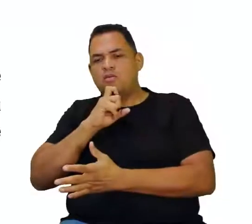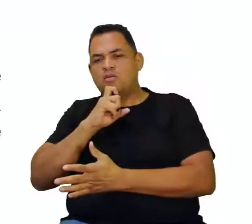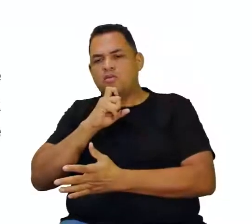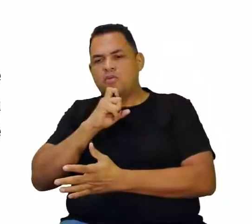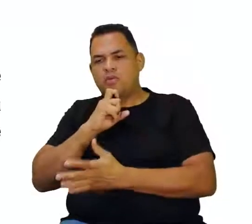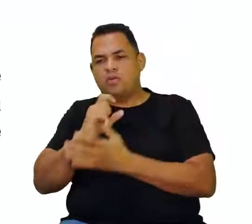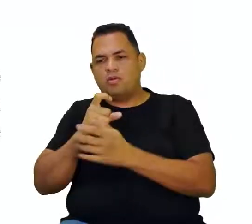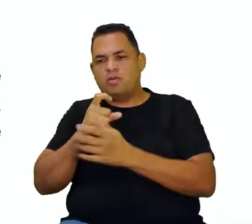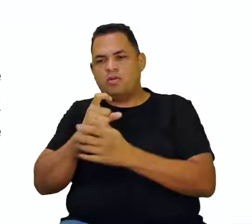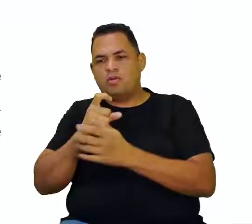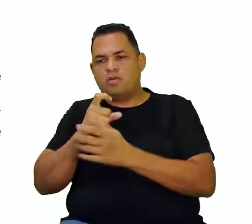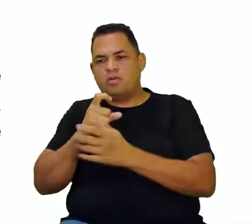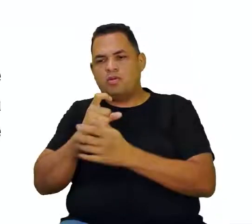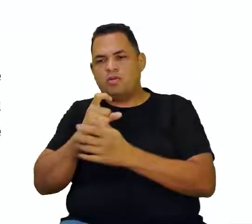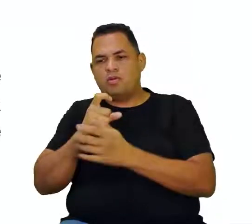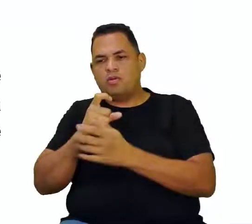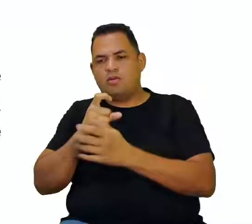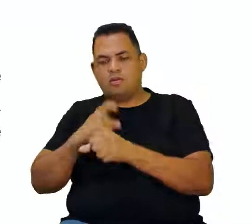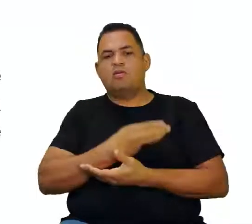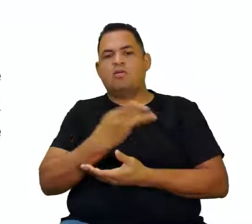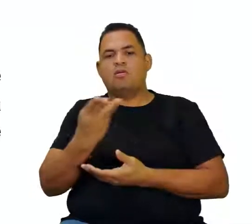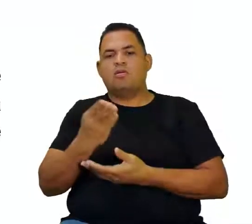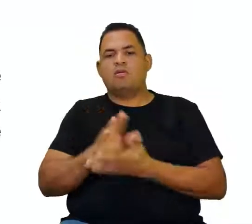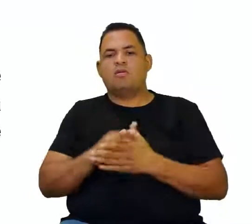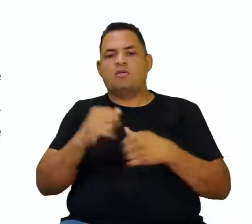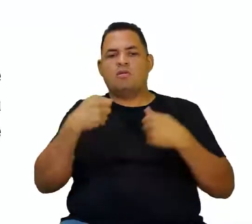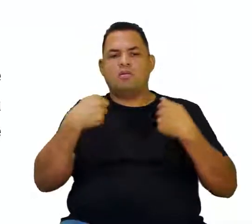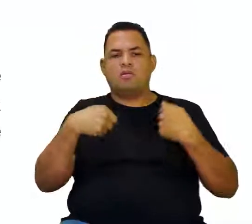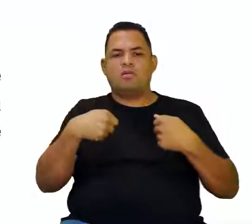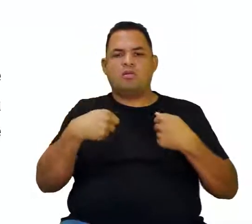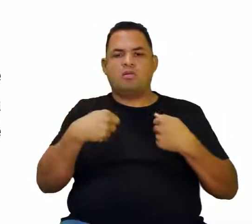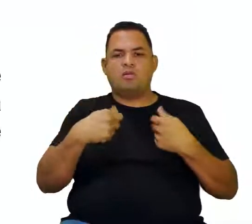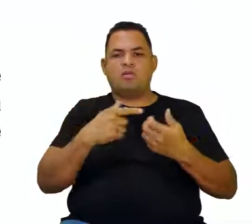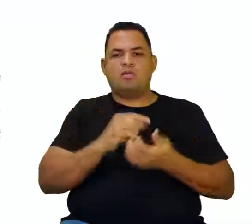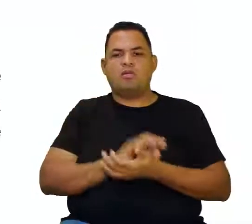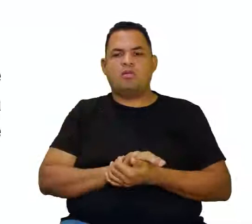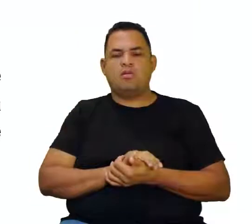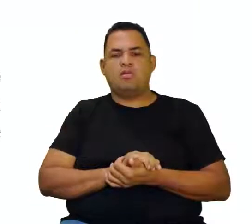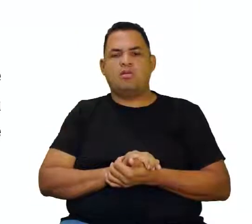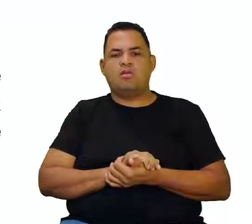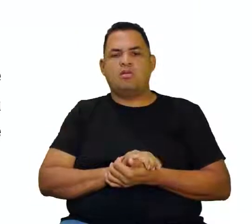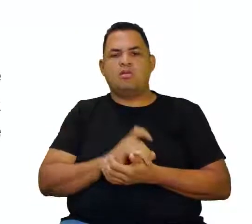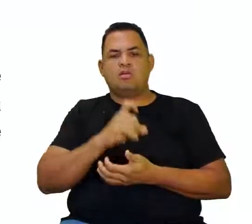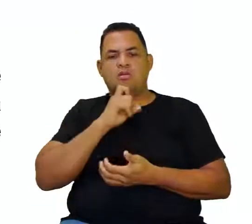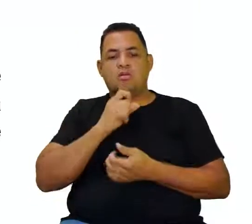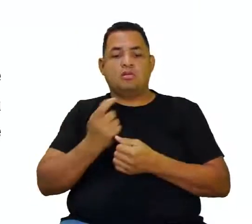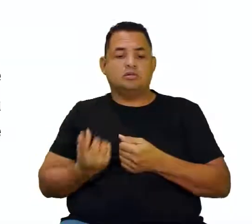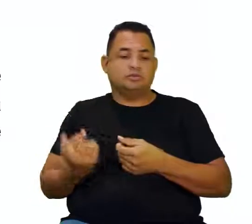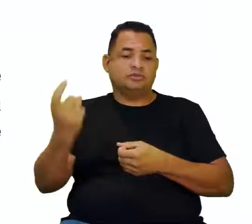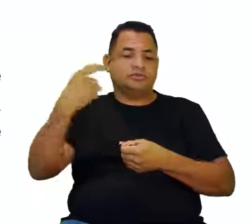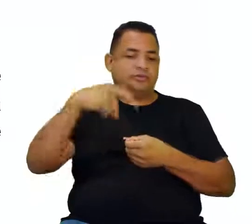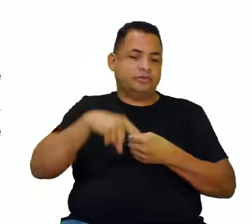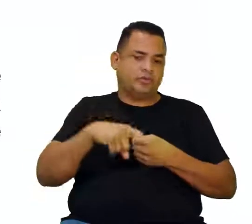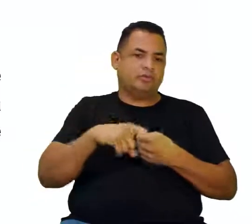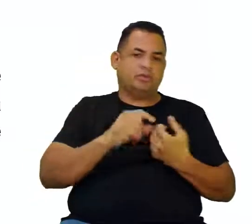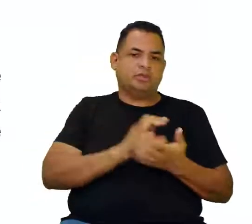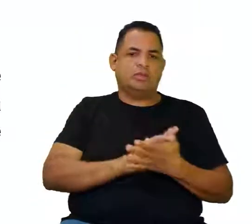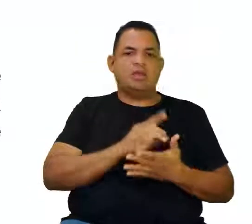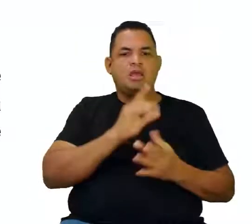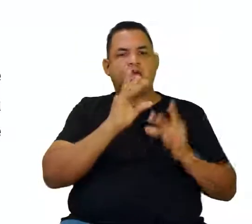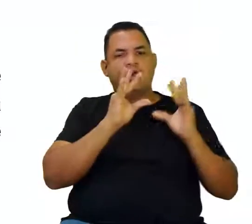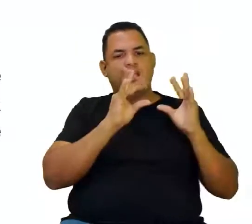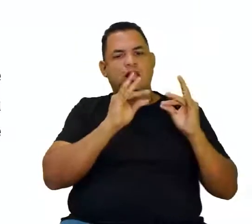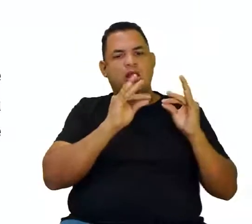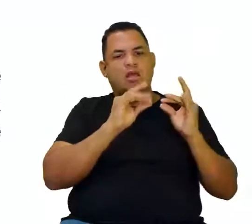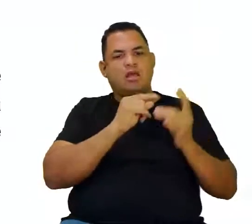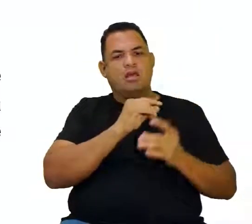igual à quantidade que nós vamos precisar para transformar gelo de volta em água líquida.